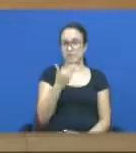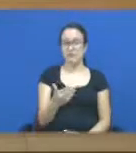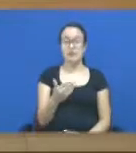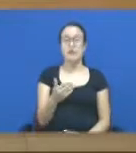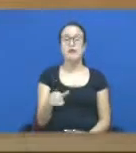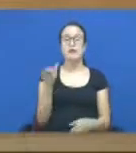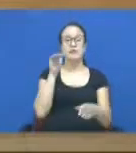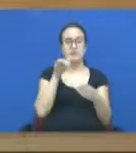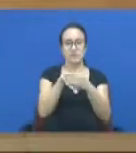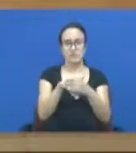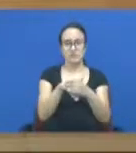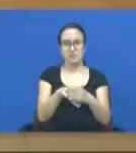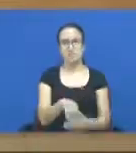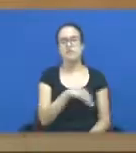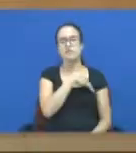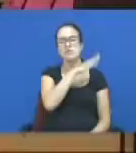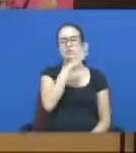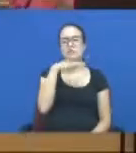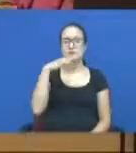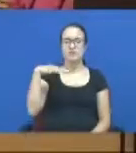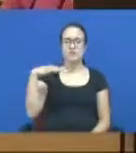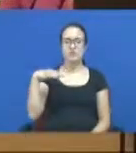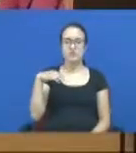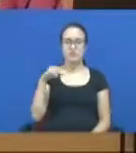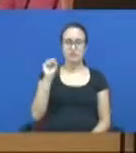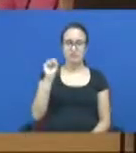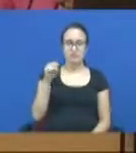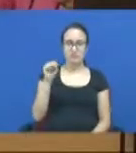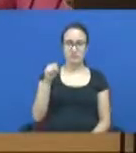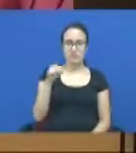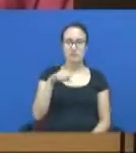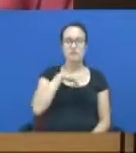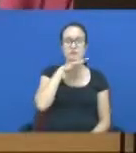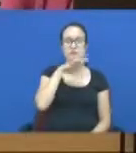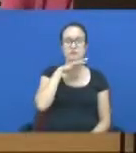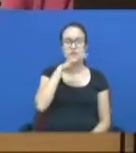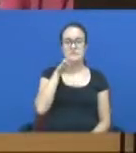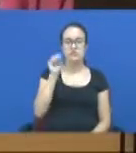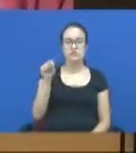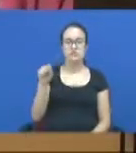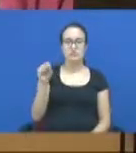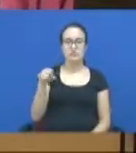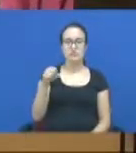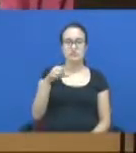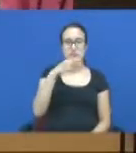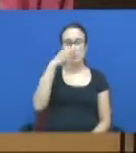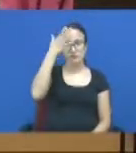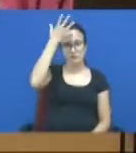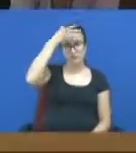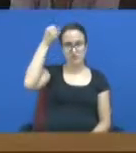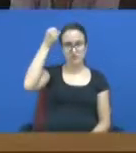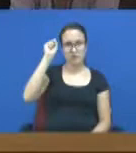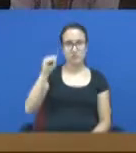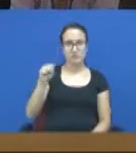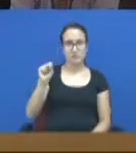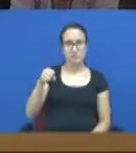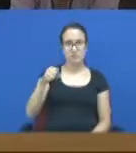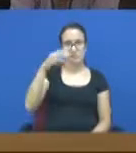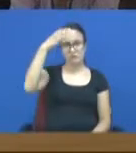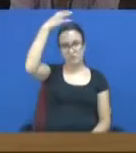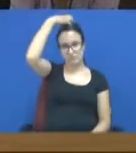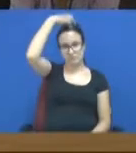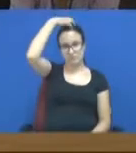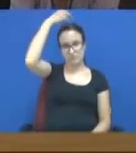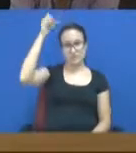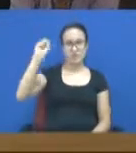votação é nominal. Aloísio Andrade. Sim. André Henrique Tigrão. Sim. Antônio Franco. Sim. Darcy